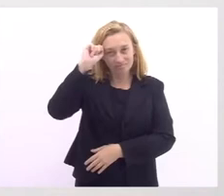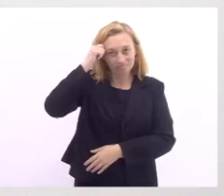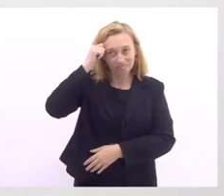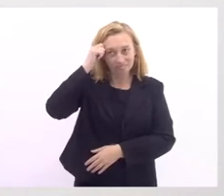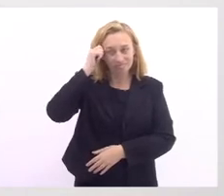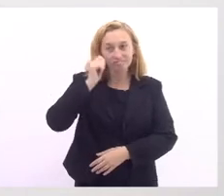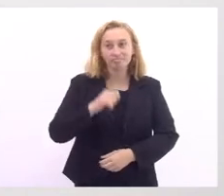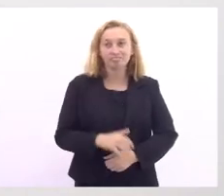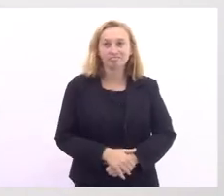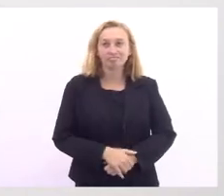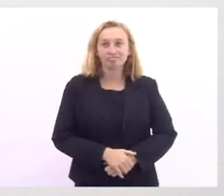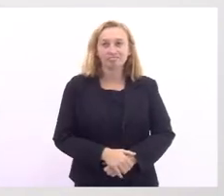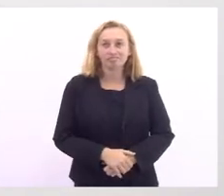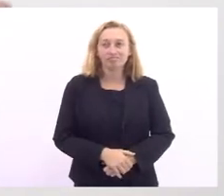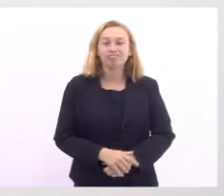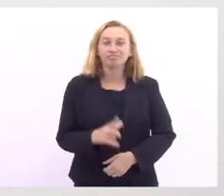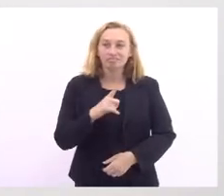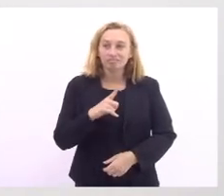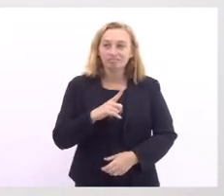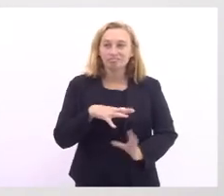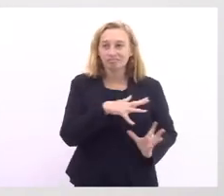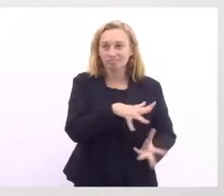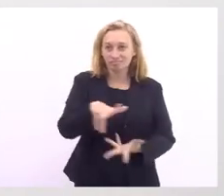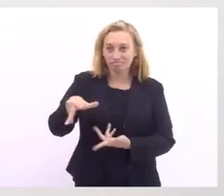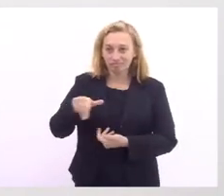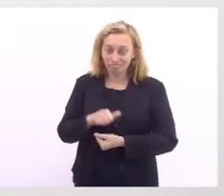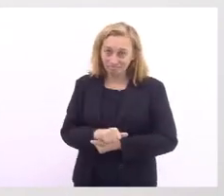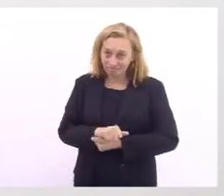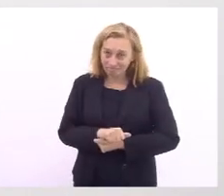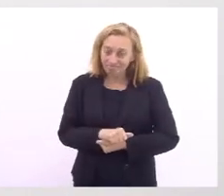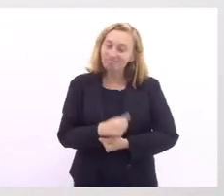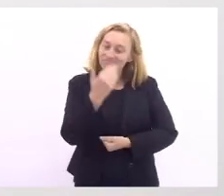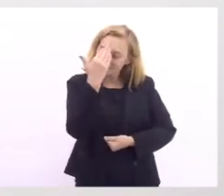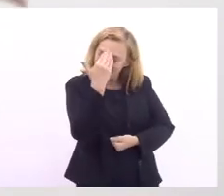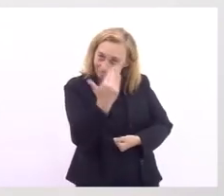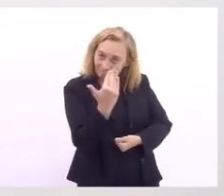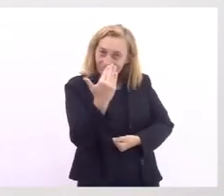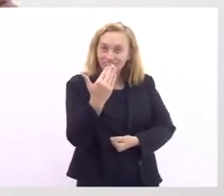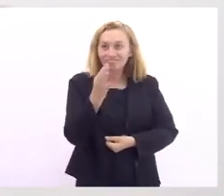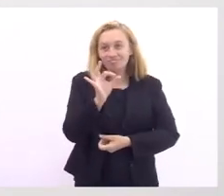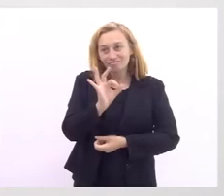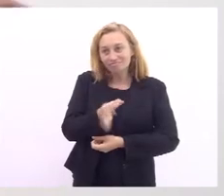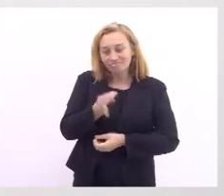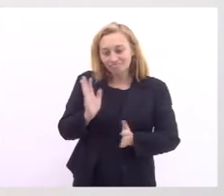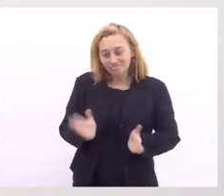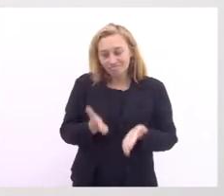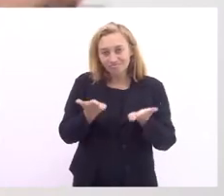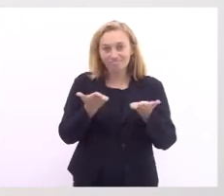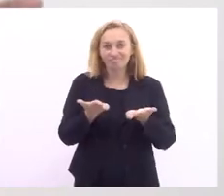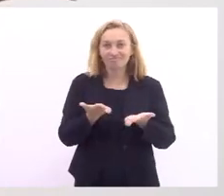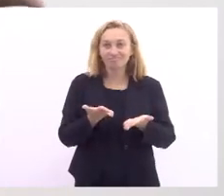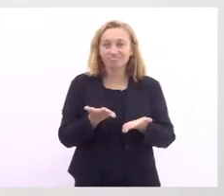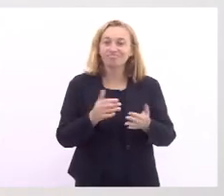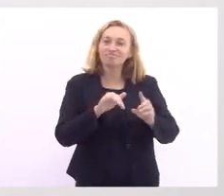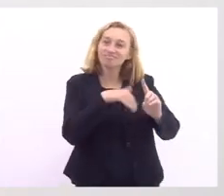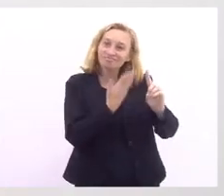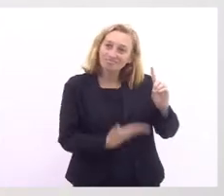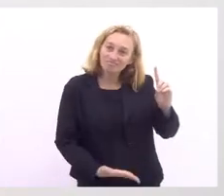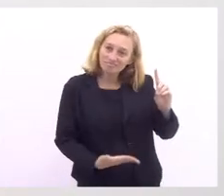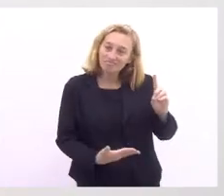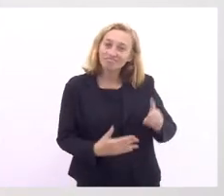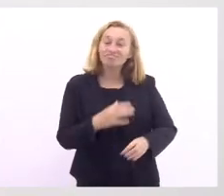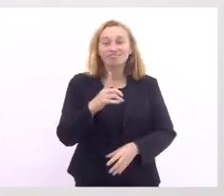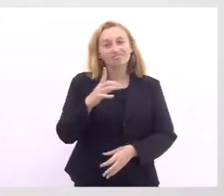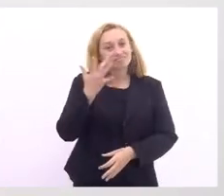pretas que existe no mundo e quero agradecer profundamente da Silva da homenagem